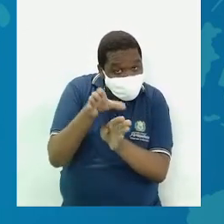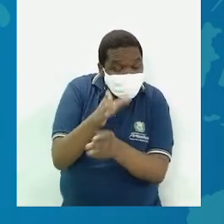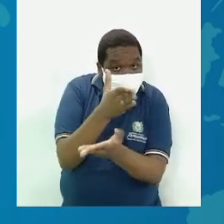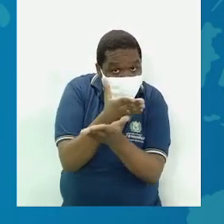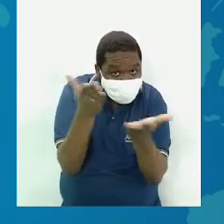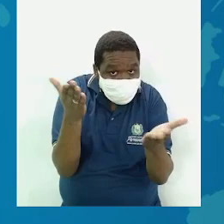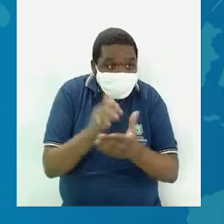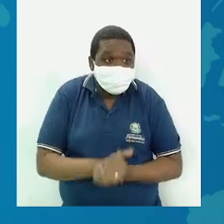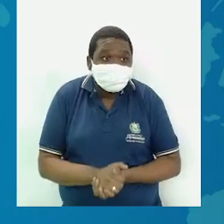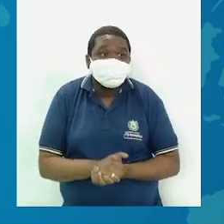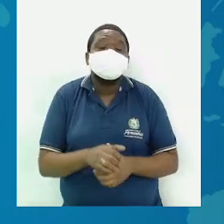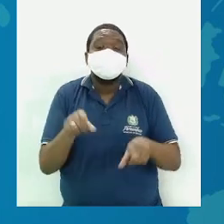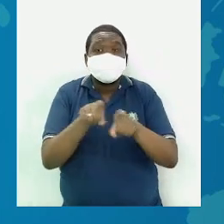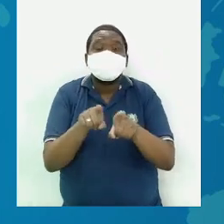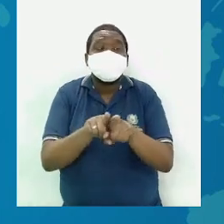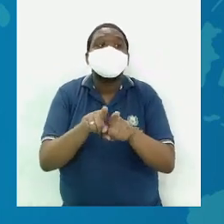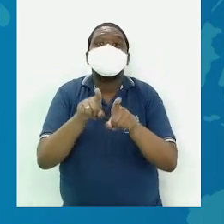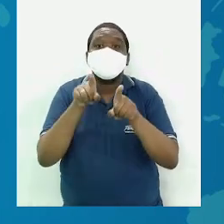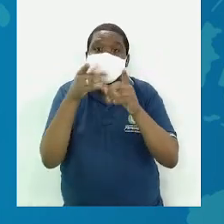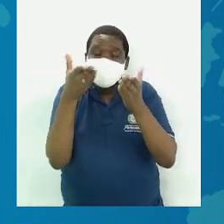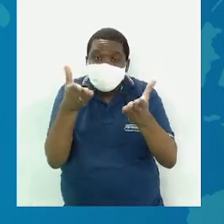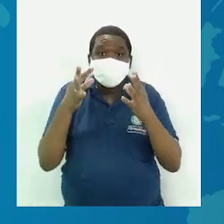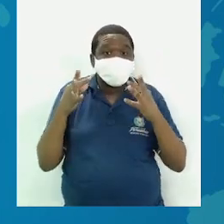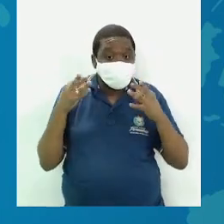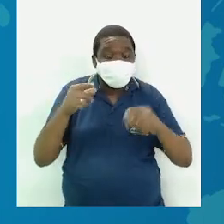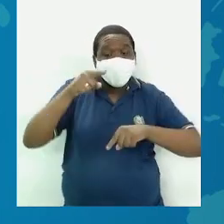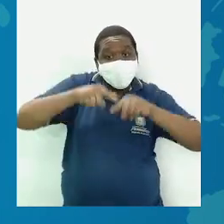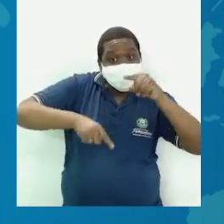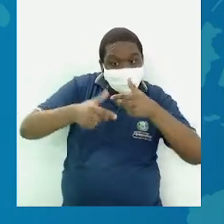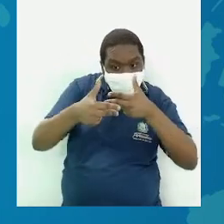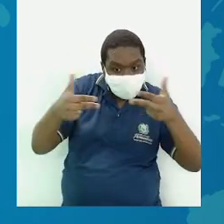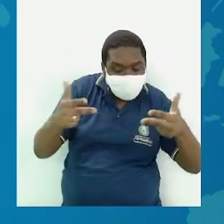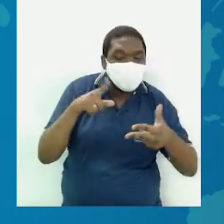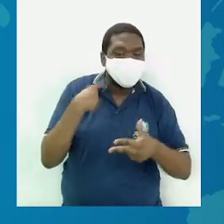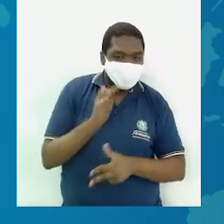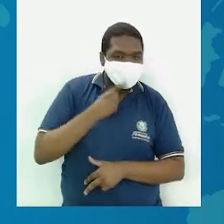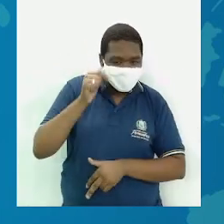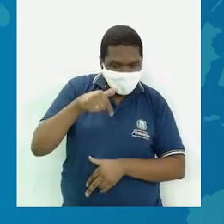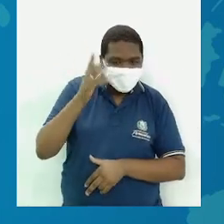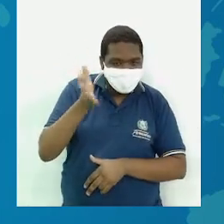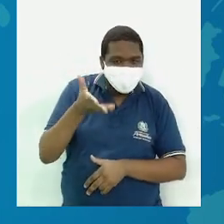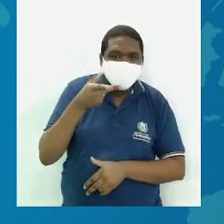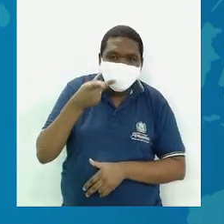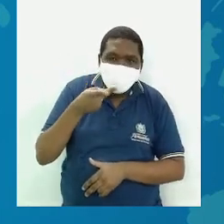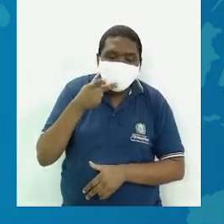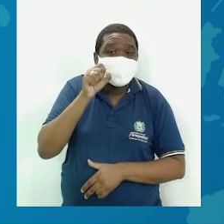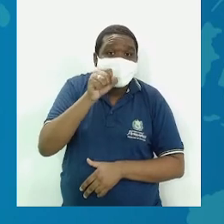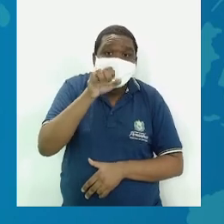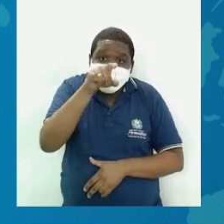vocês também podem ter todo esse material que nós falamos aqui. Se você fizer sua